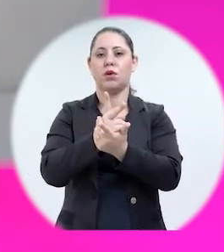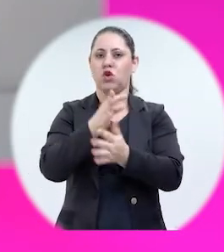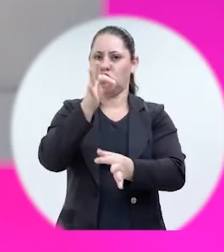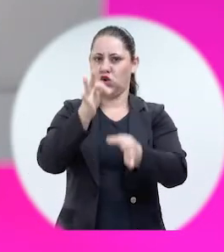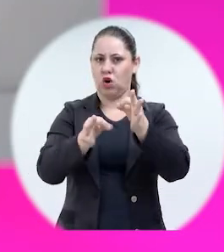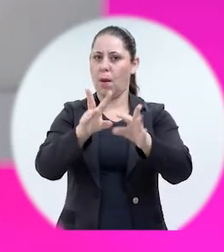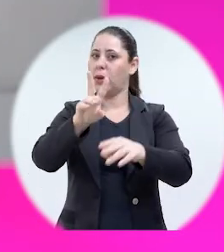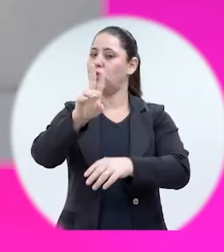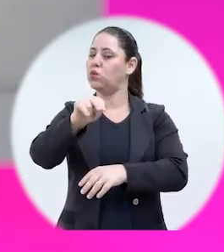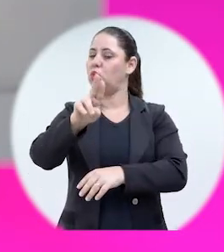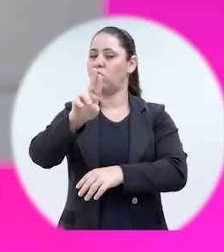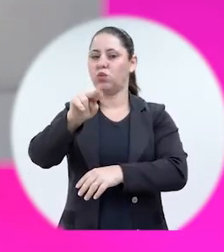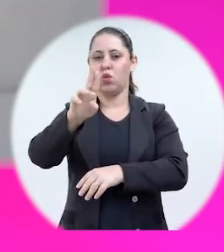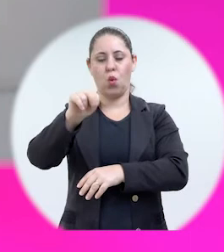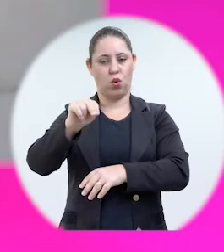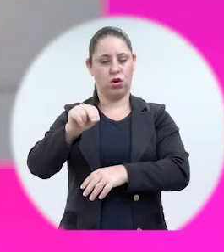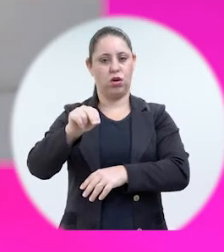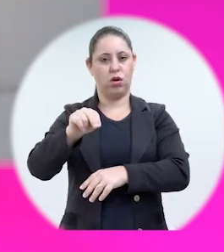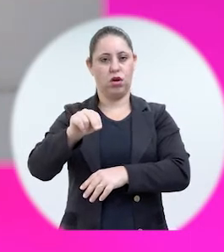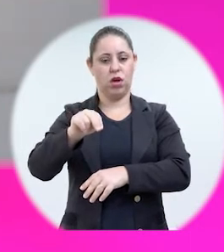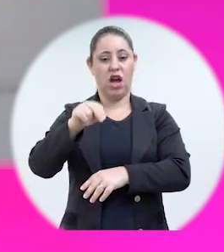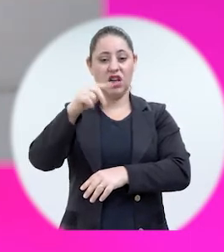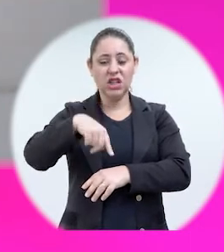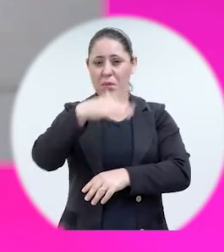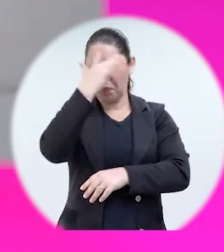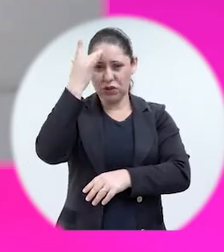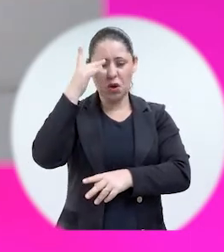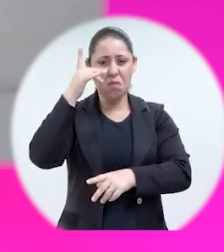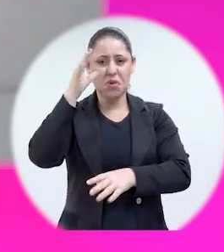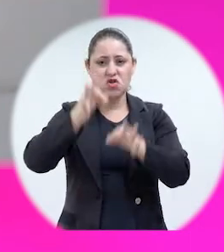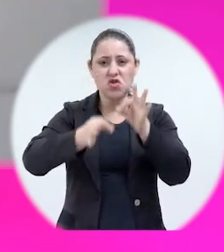sem julgamento, como eu já disse. Ninguém